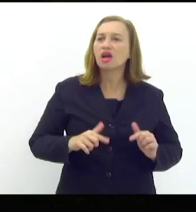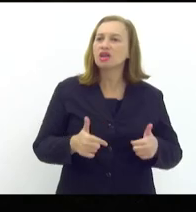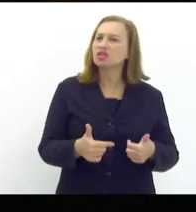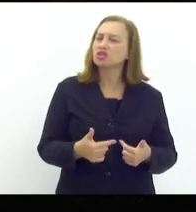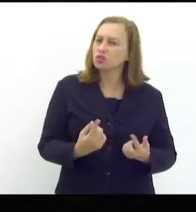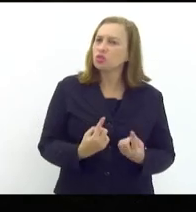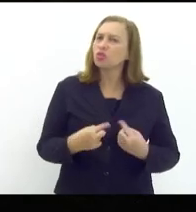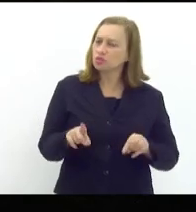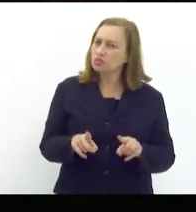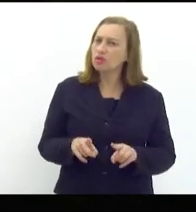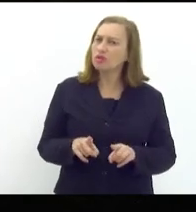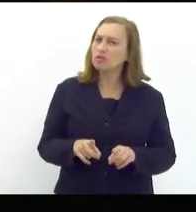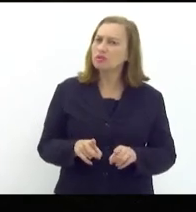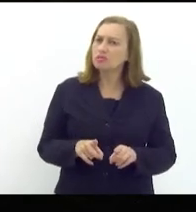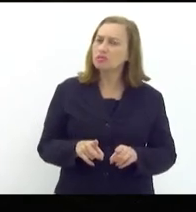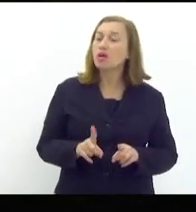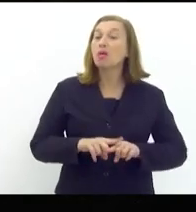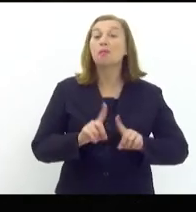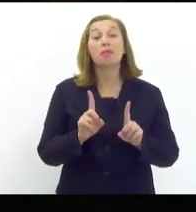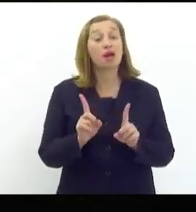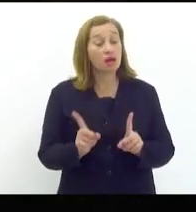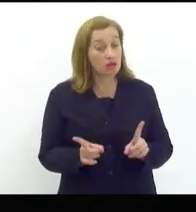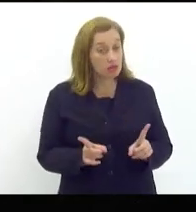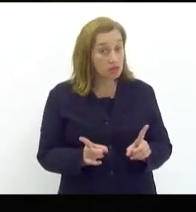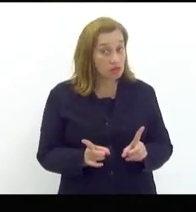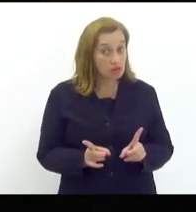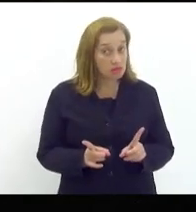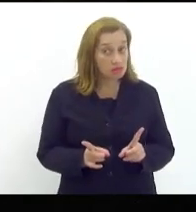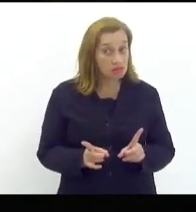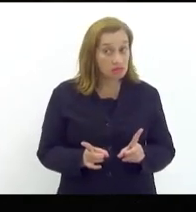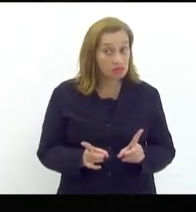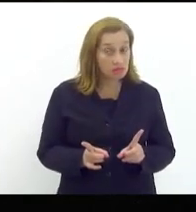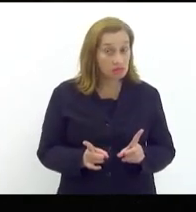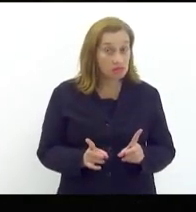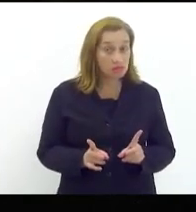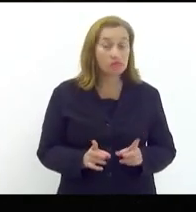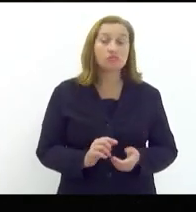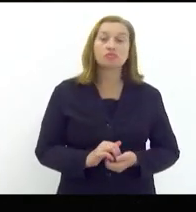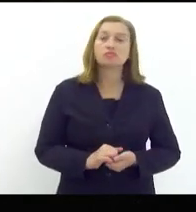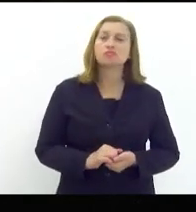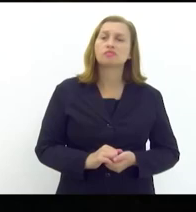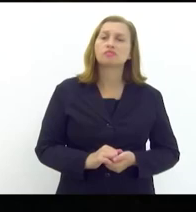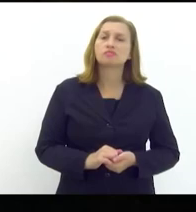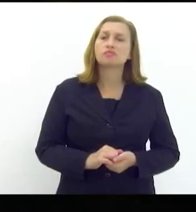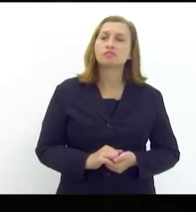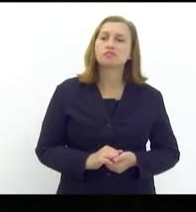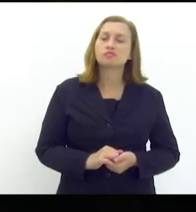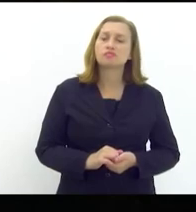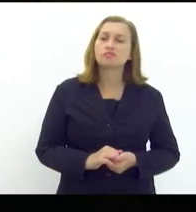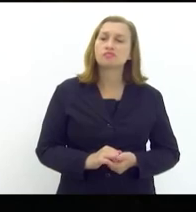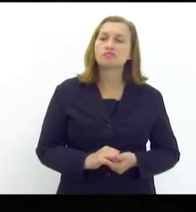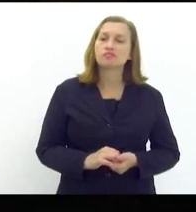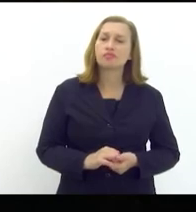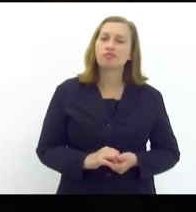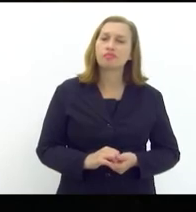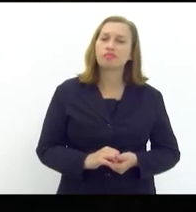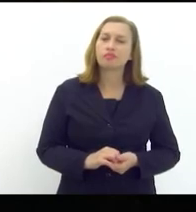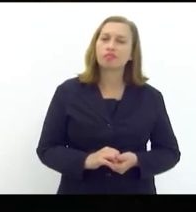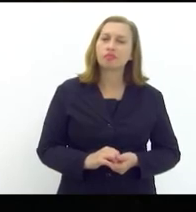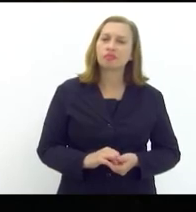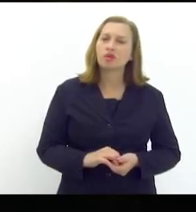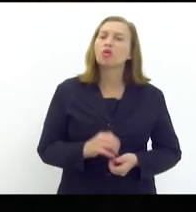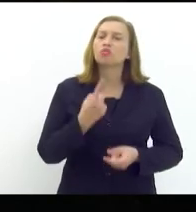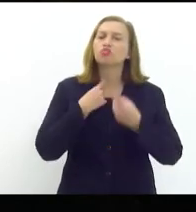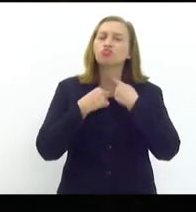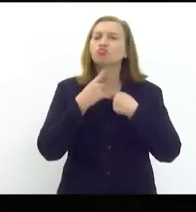contra mas a no ar assim um